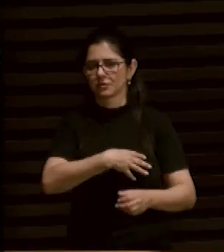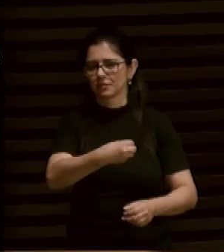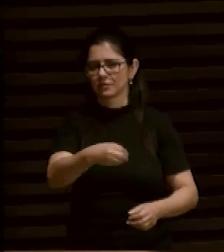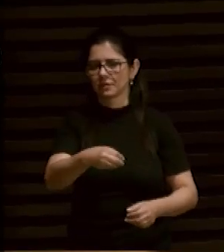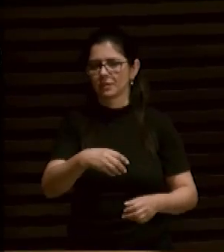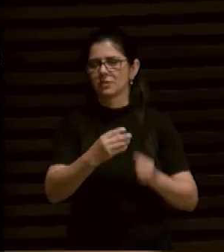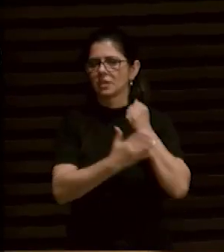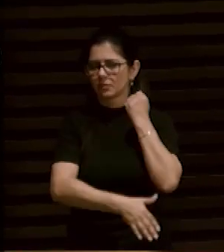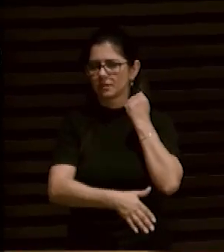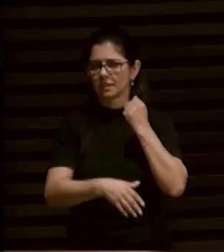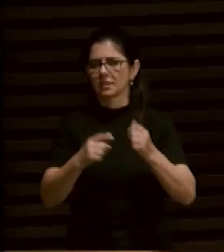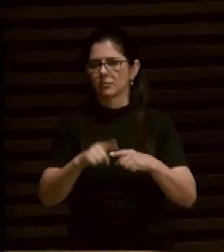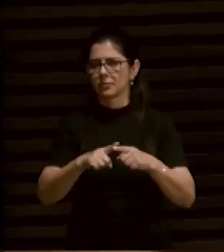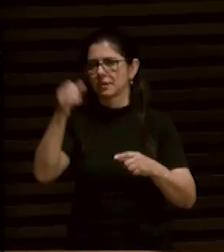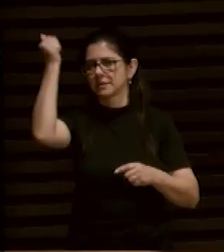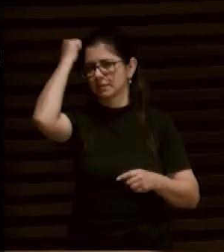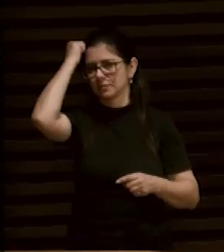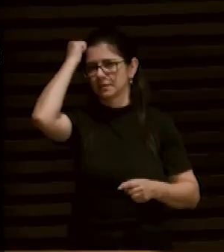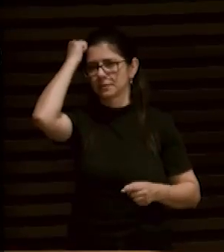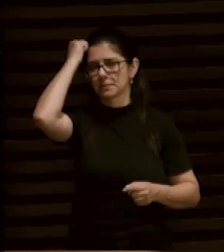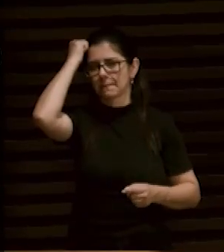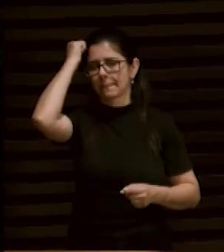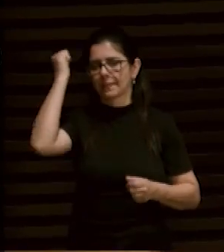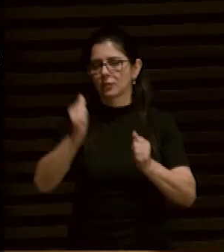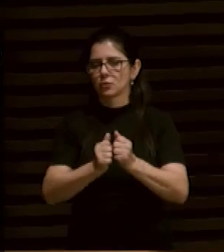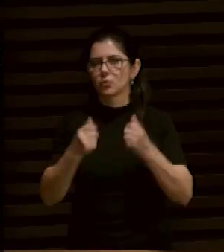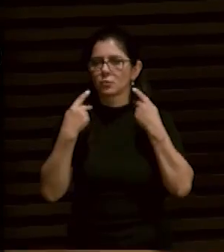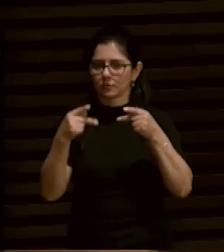condenarão, porque se arrependeram com a